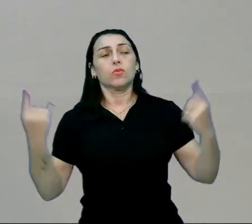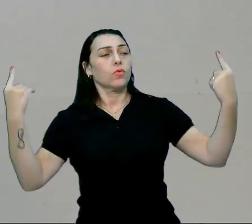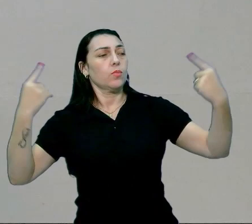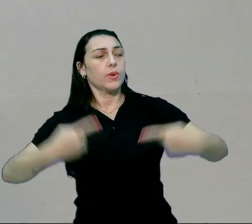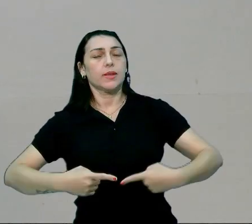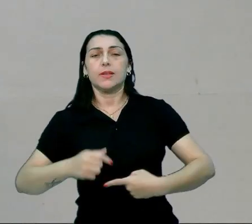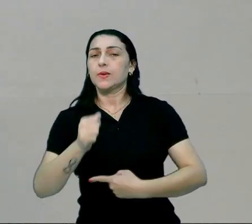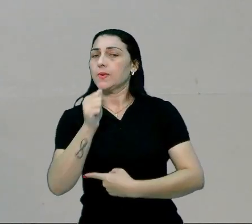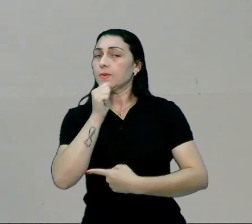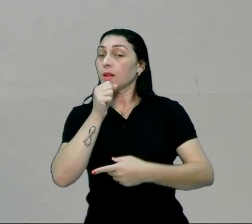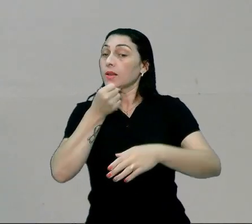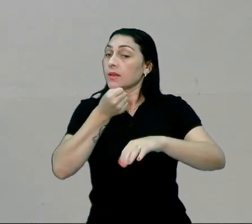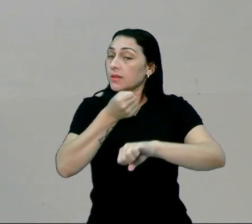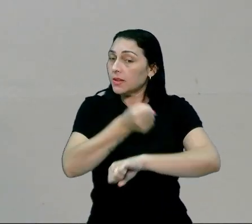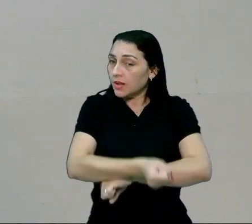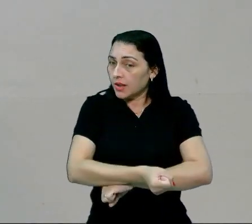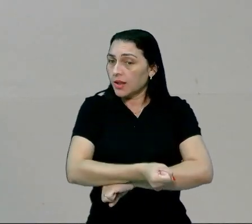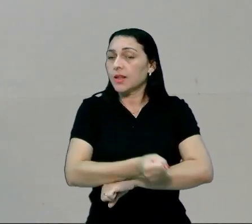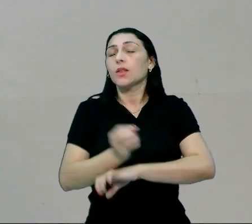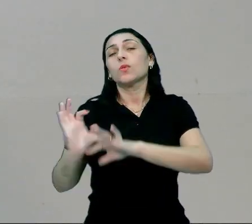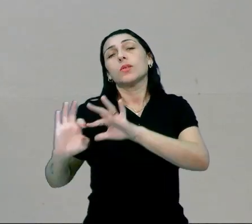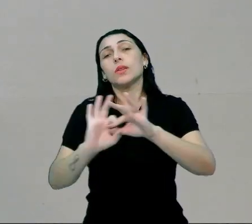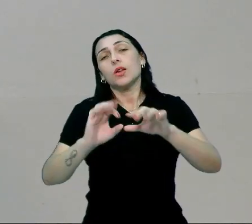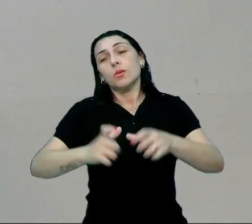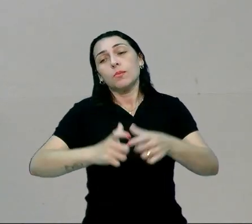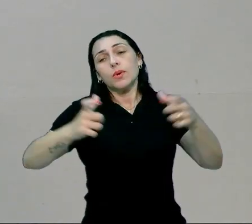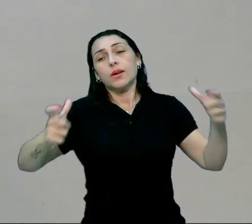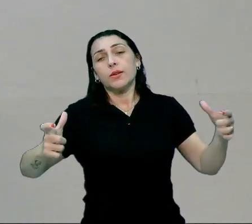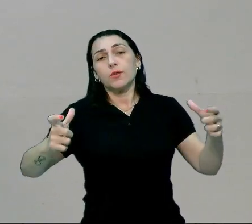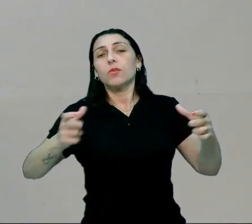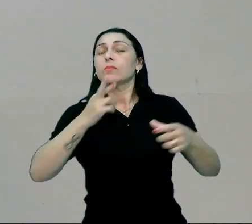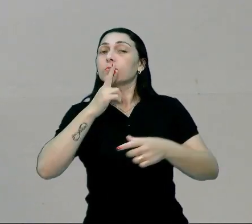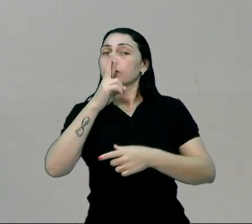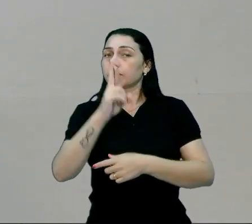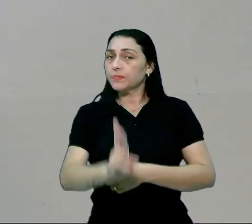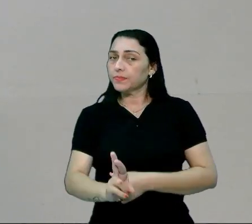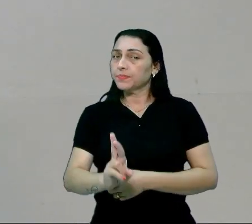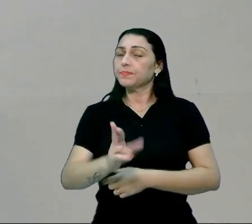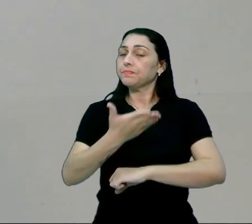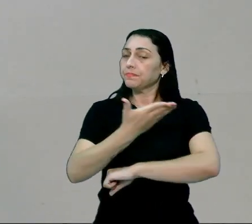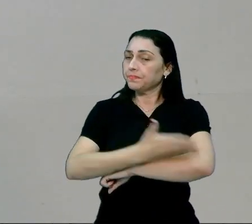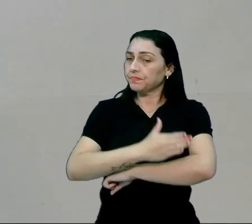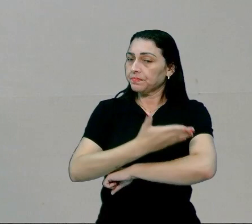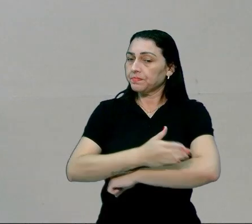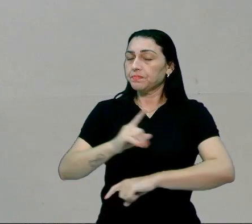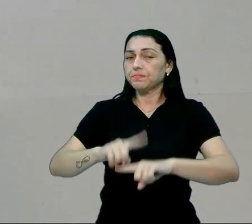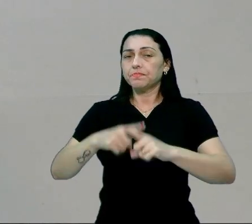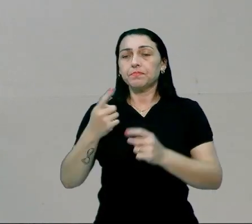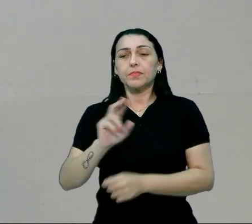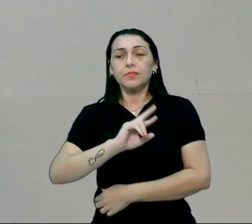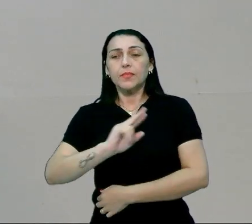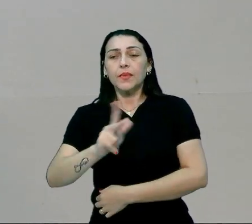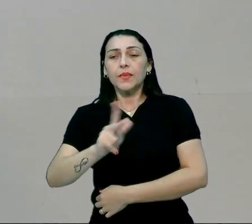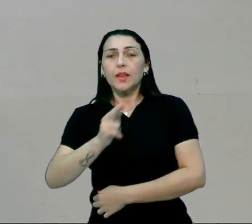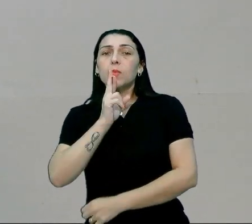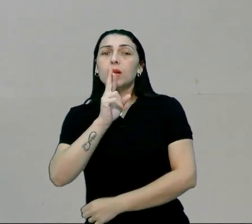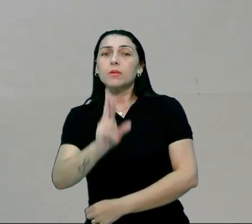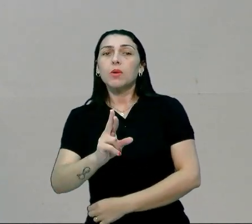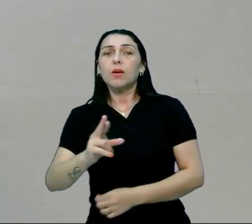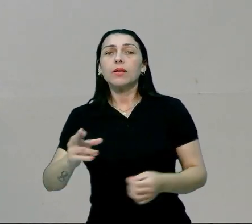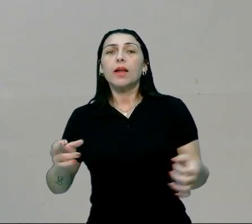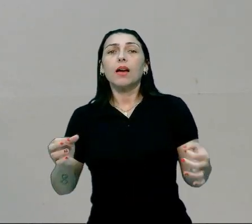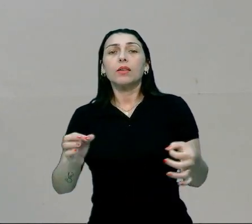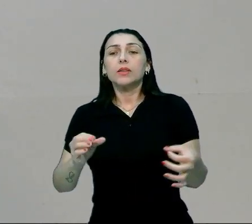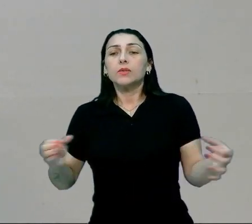competição ela está inserida dentro de um contexto mais amplo, como um resultado daquele tipo de prática, mas não como resultado da